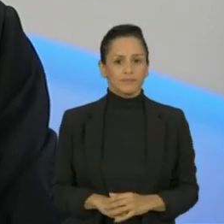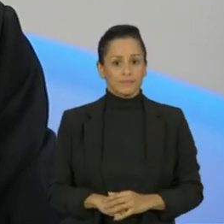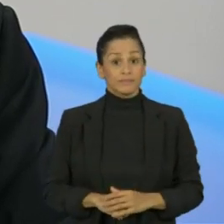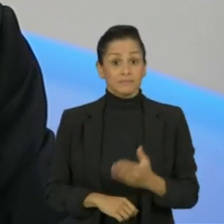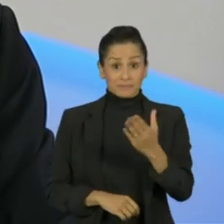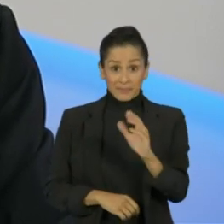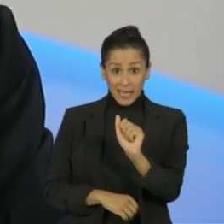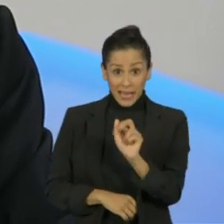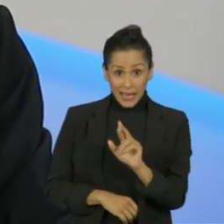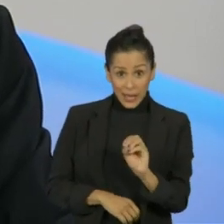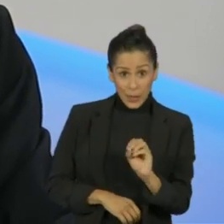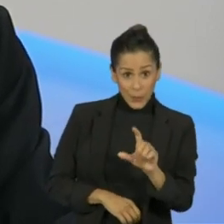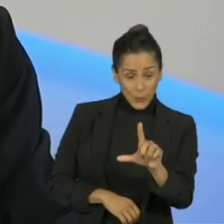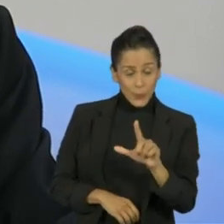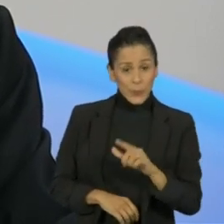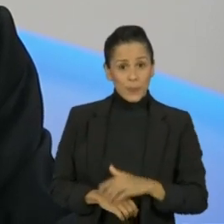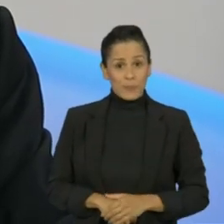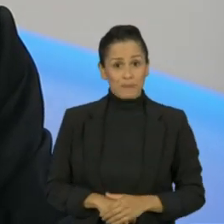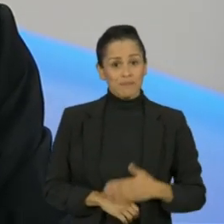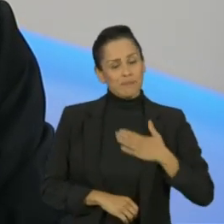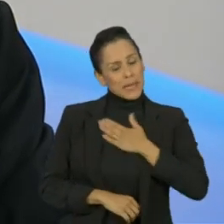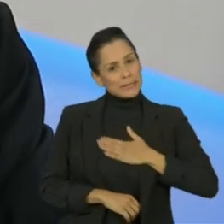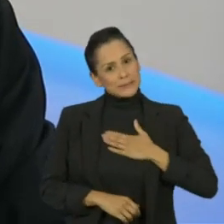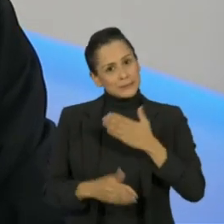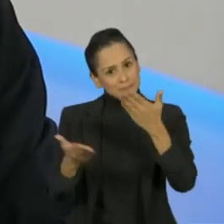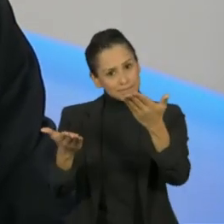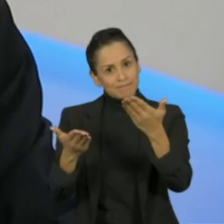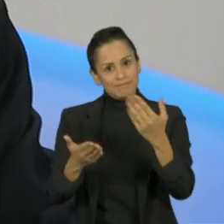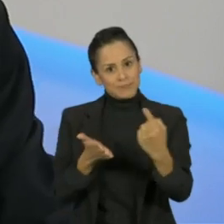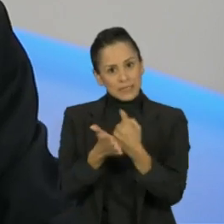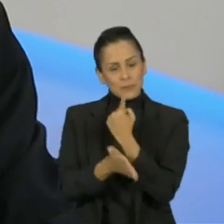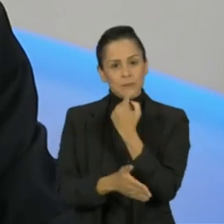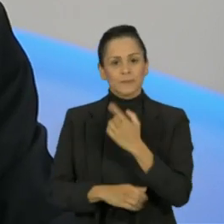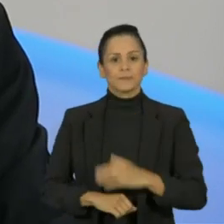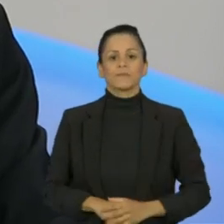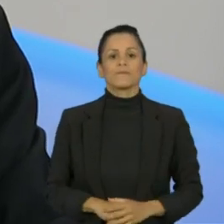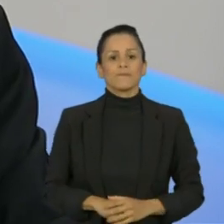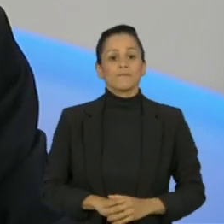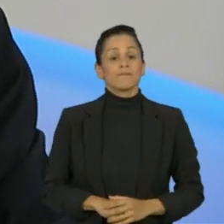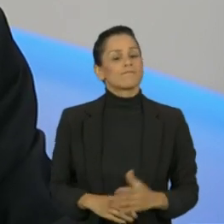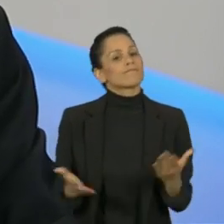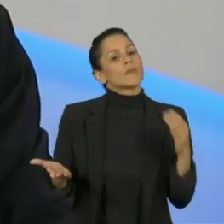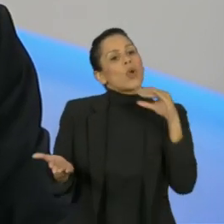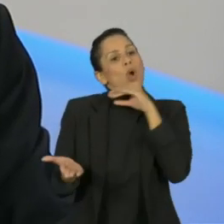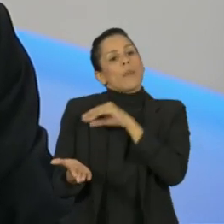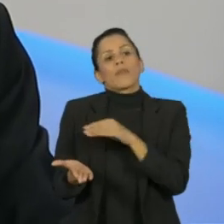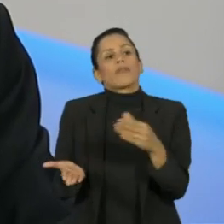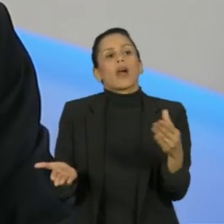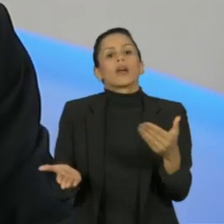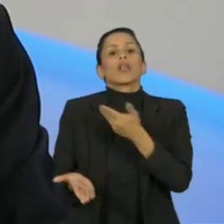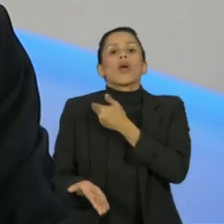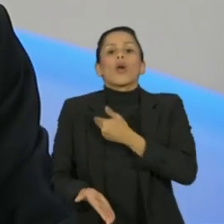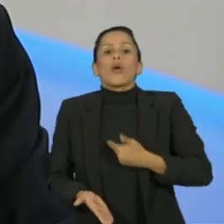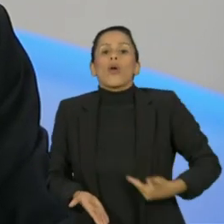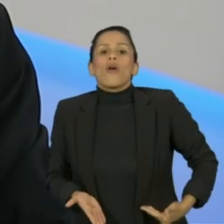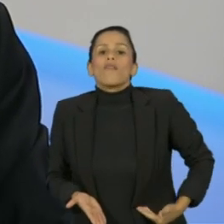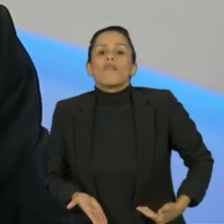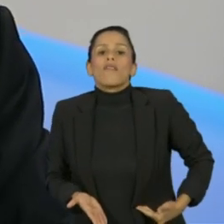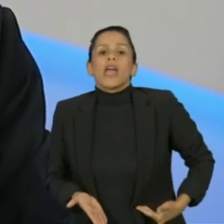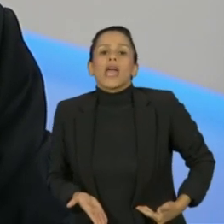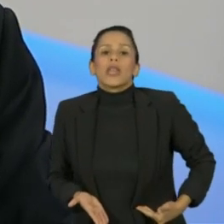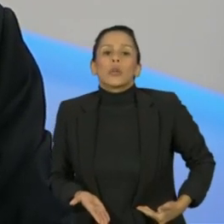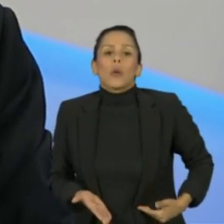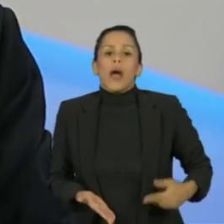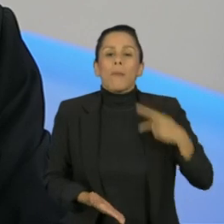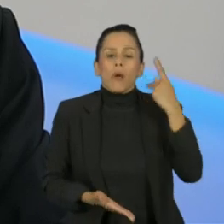Carol, é prazer ter você aqui. Evidentemente, não é possível governar sem fazer política,